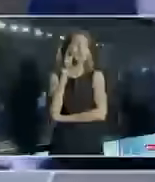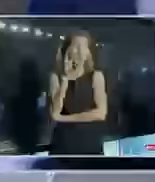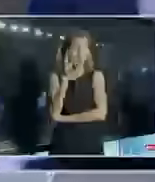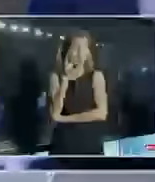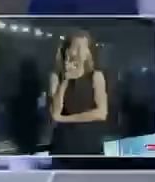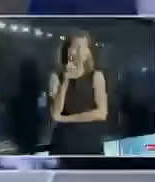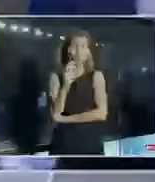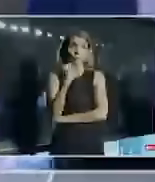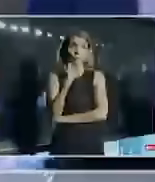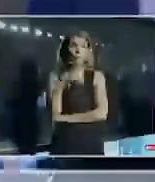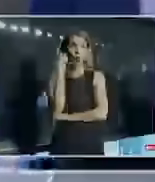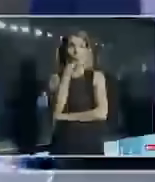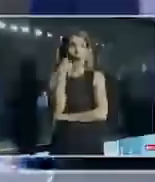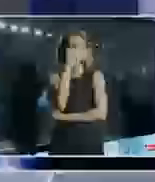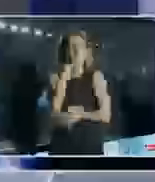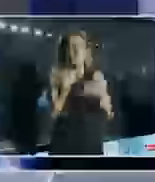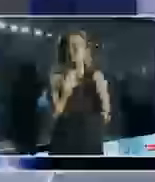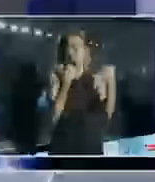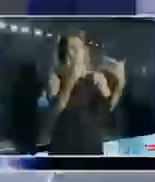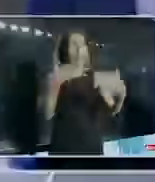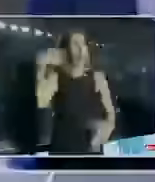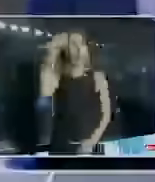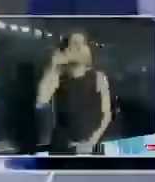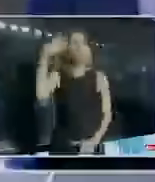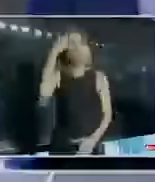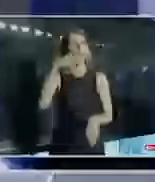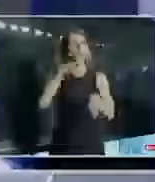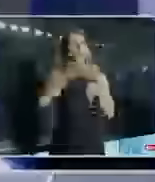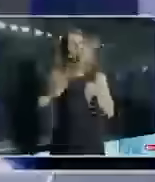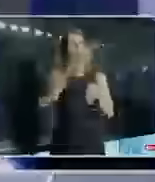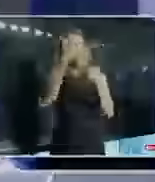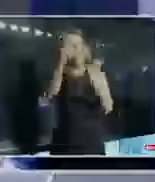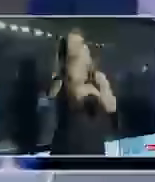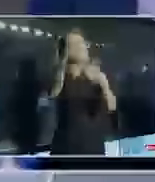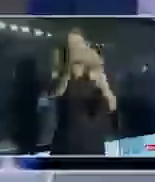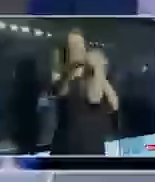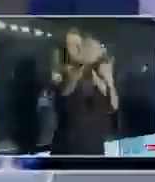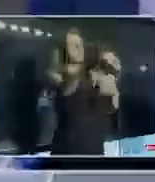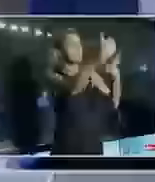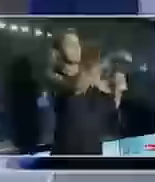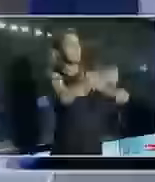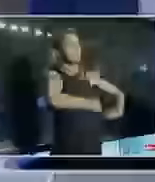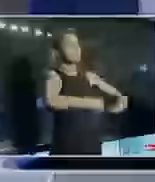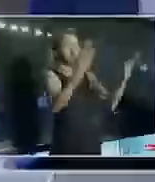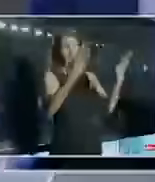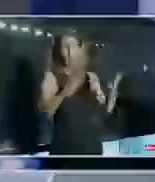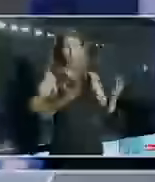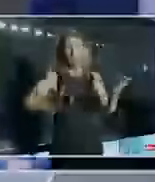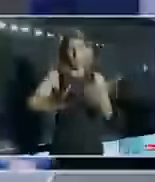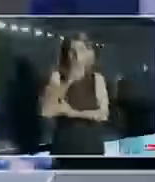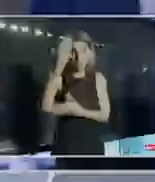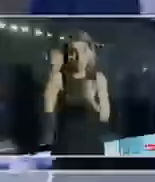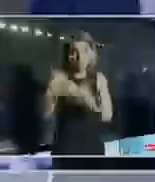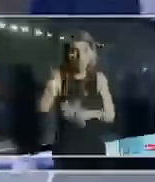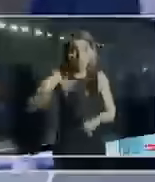isso eu acho um problemão para o Brasil já que existe a justiça eleitoral que ela pelo menos seja ágil naquele tempo eleitoral né